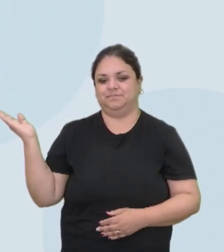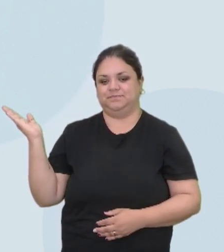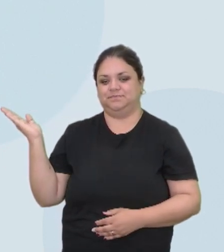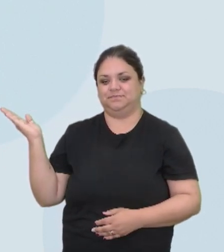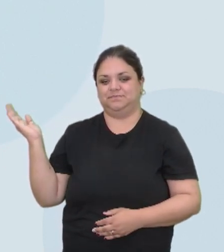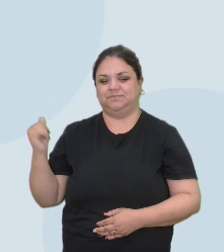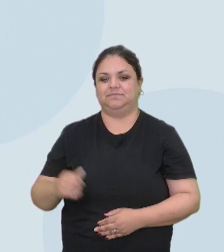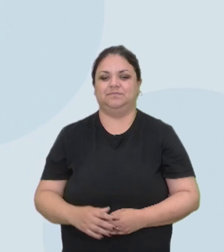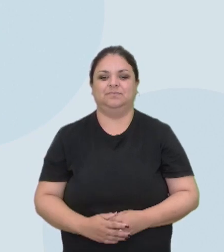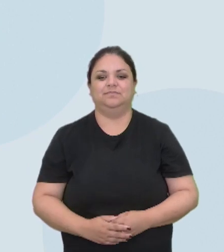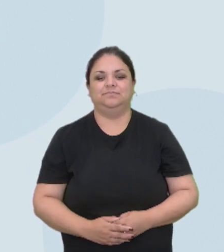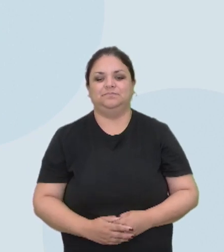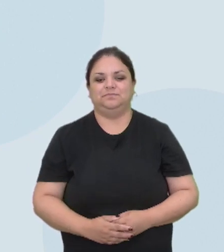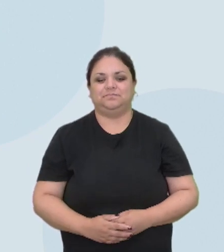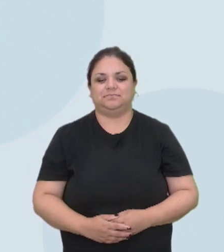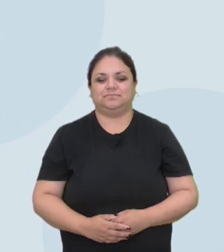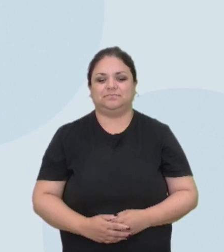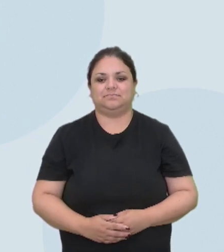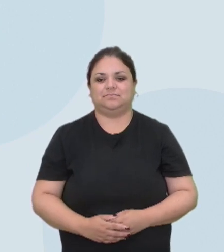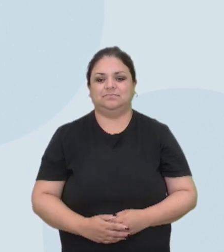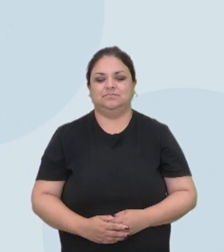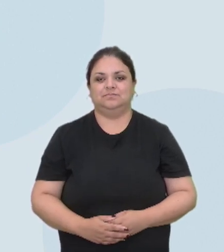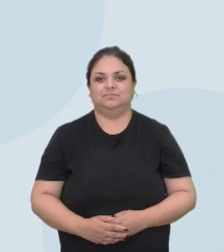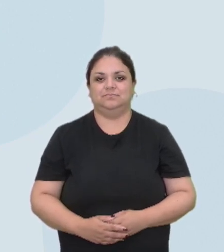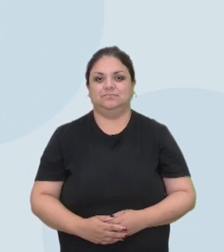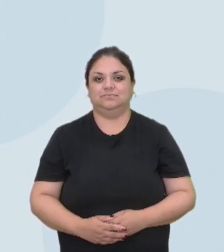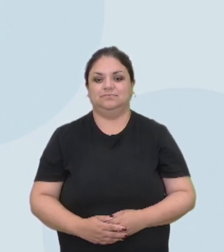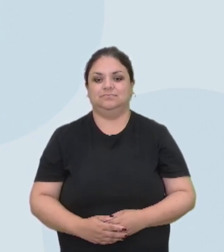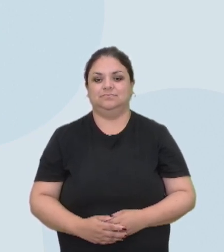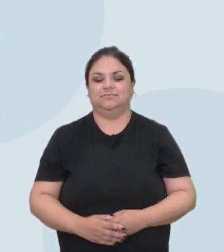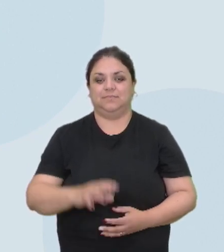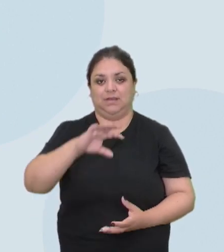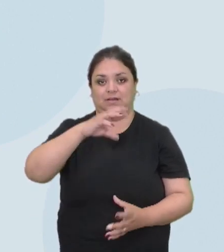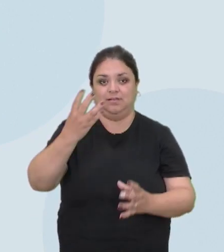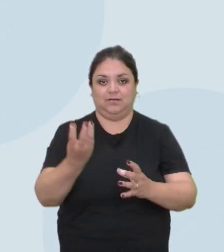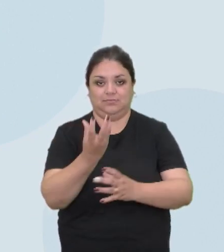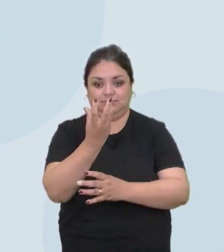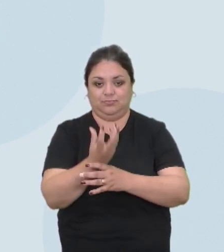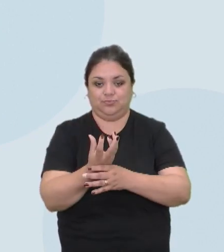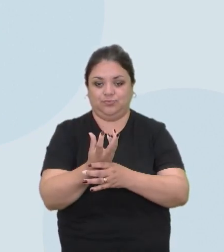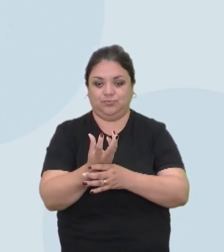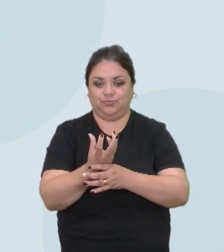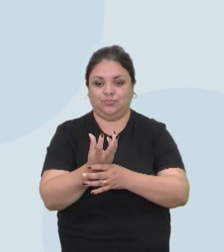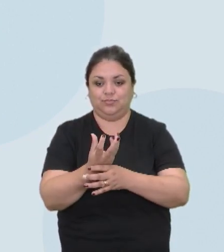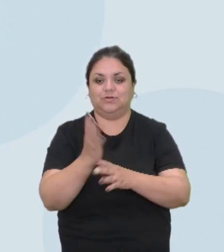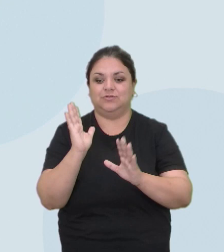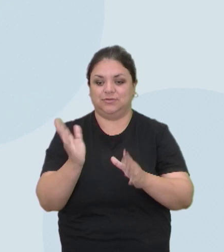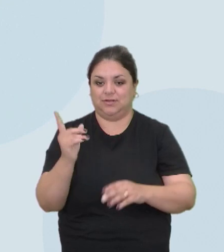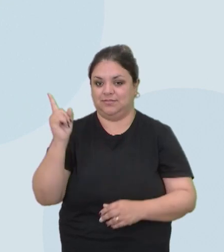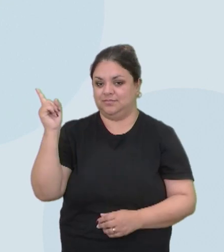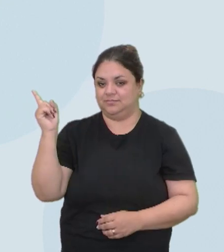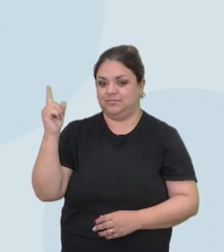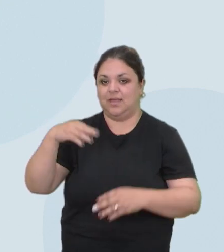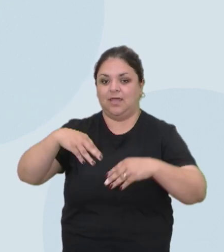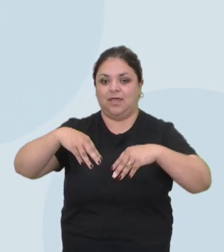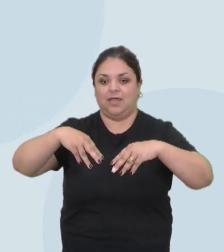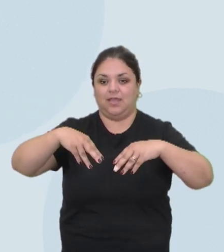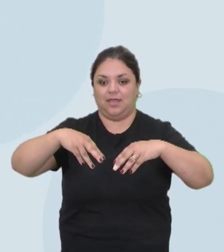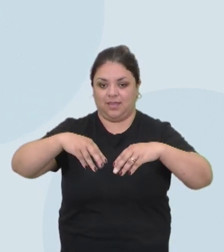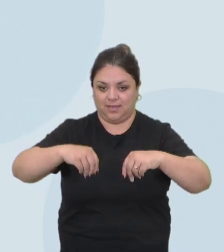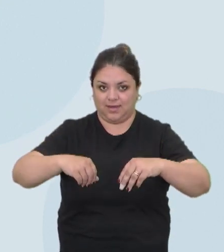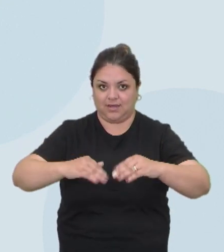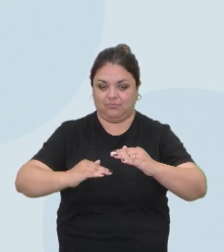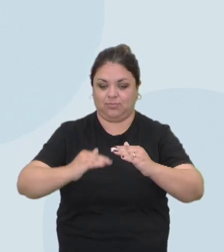Então, a tampa vai ficar voltada ali, olha, para o fundo da garrafa. Coloque um pouco de areia, então você vai seguir uma